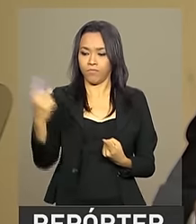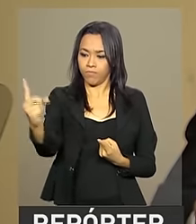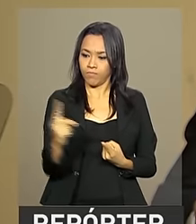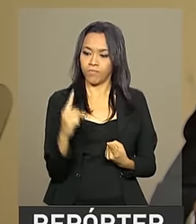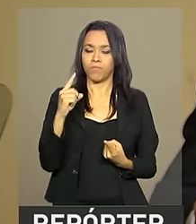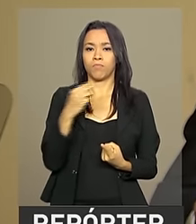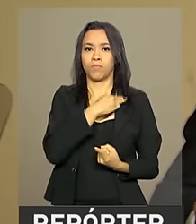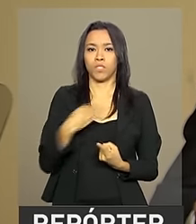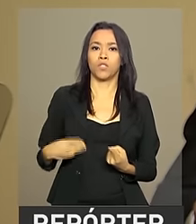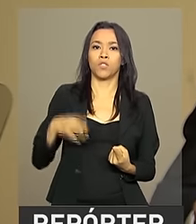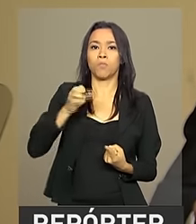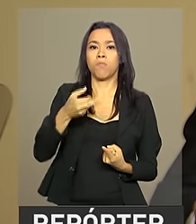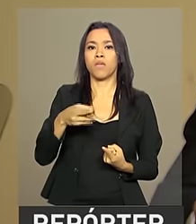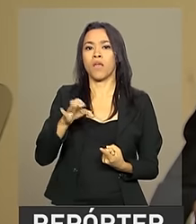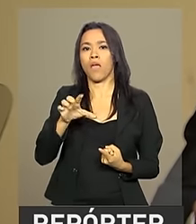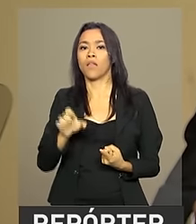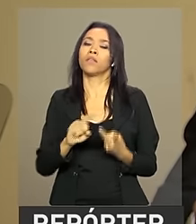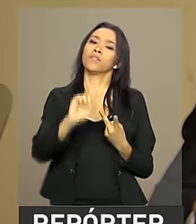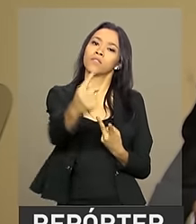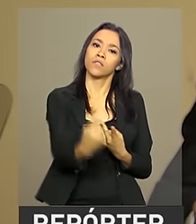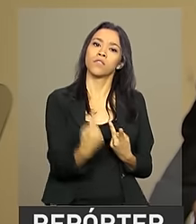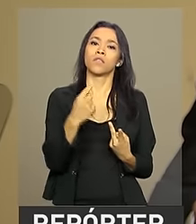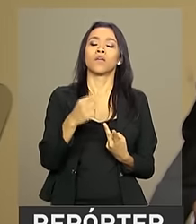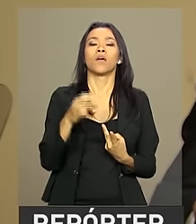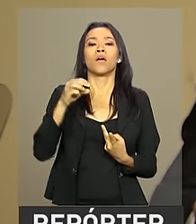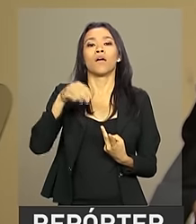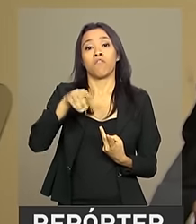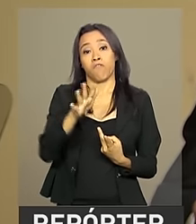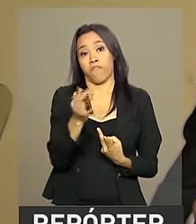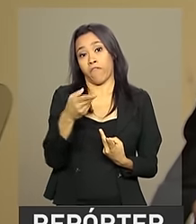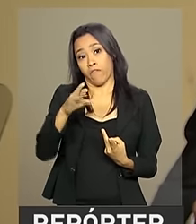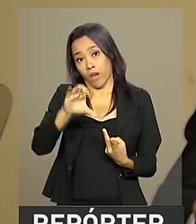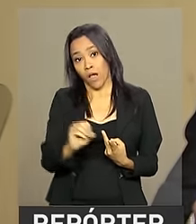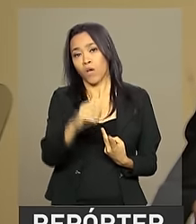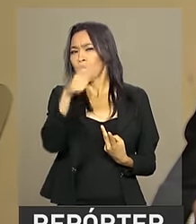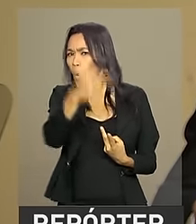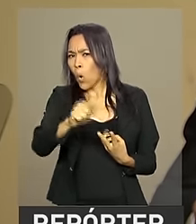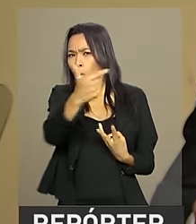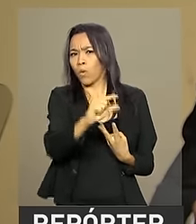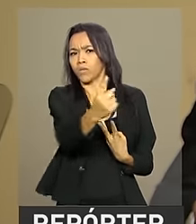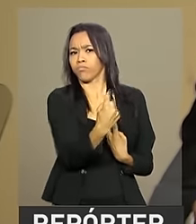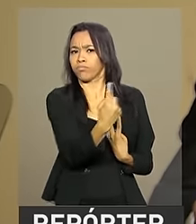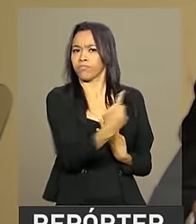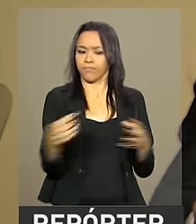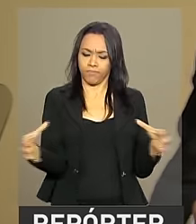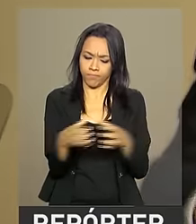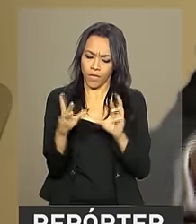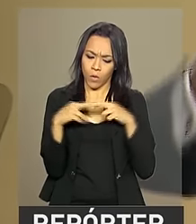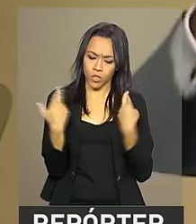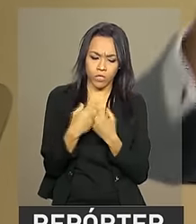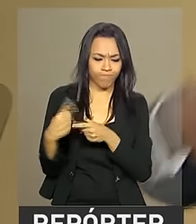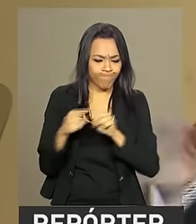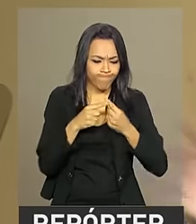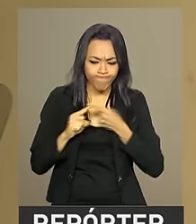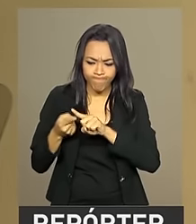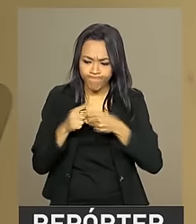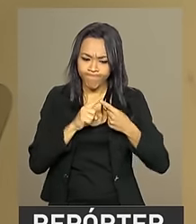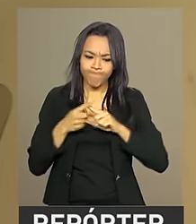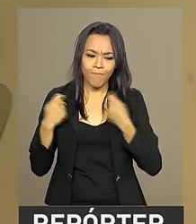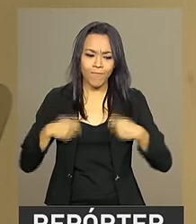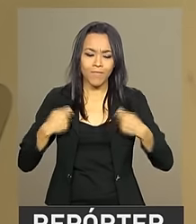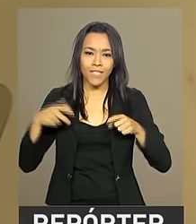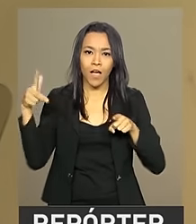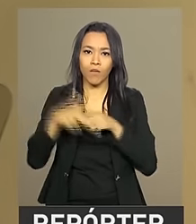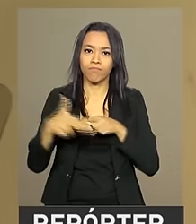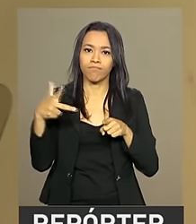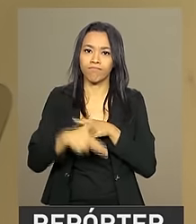Moreira Franco e outros tantos membros do governo, todos concluímos que é preciso começar, por assim dizer, cortando na